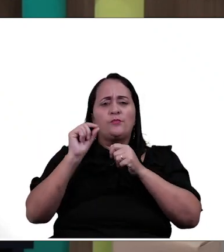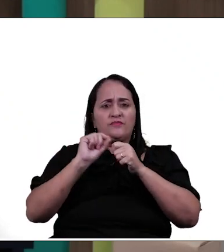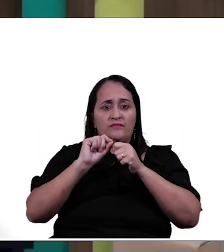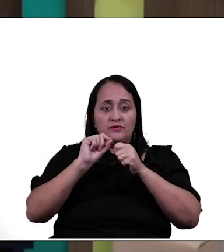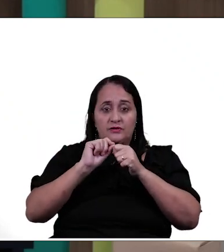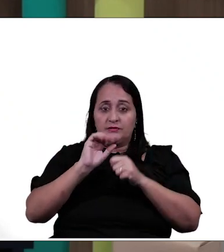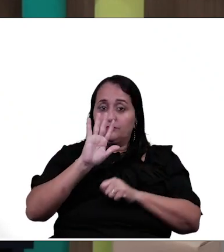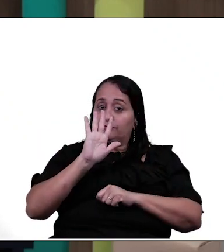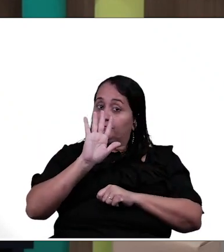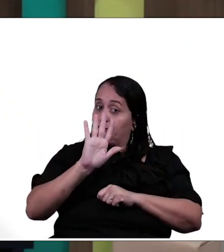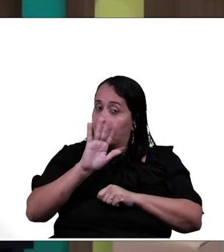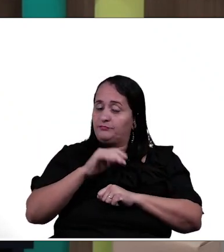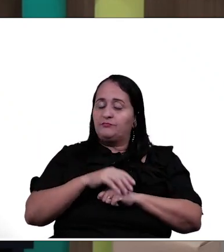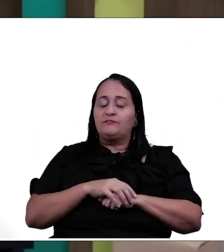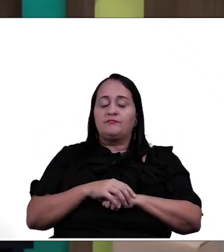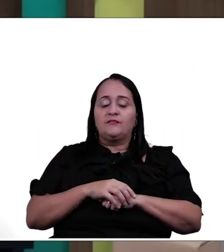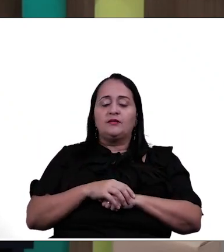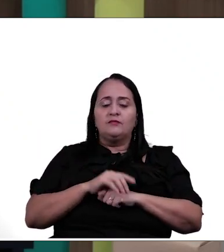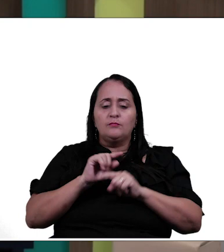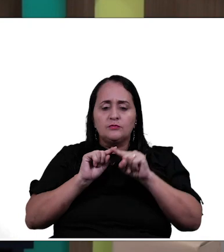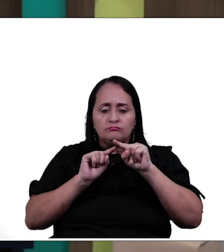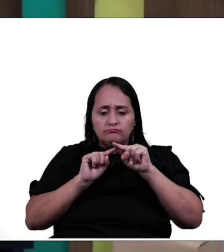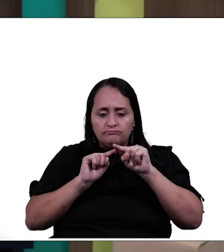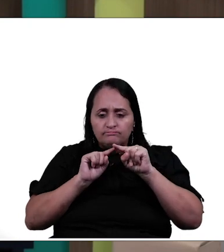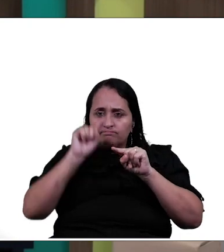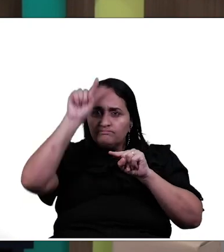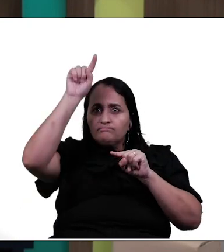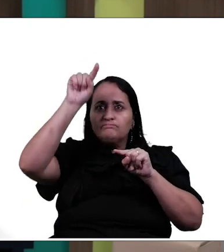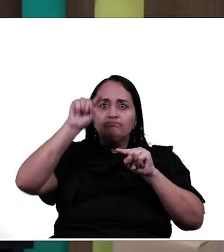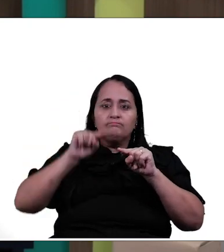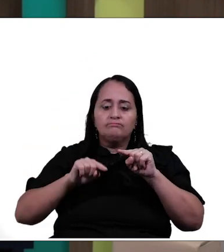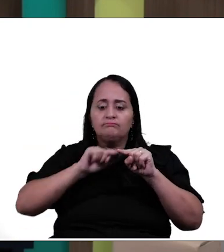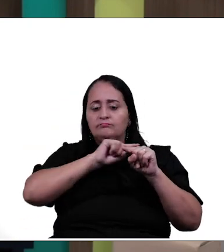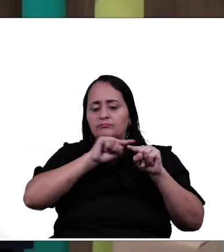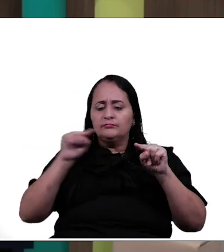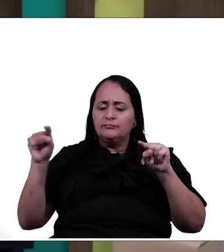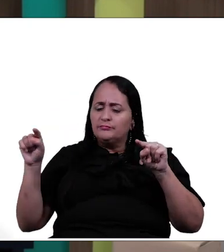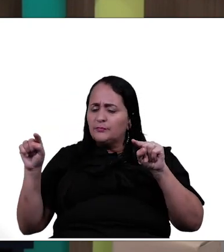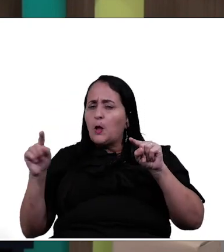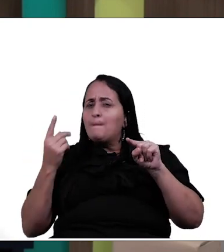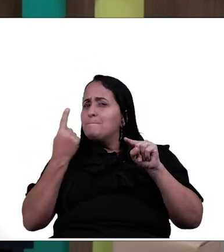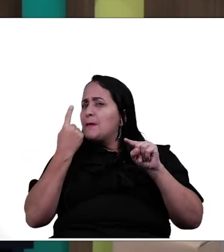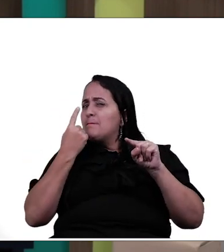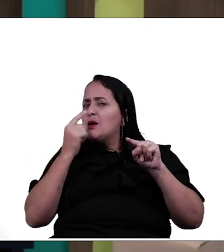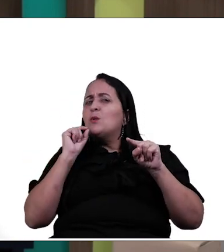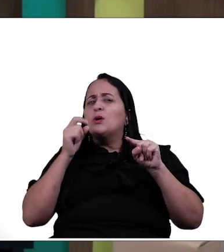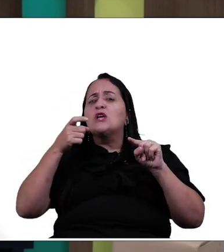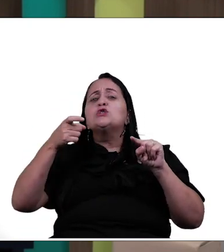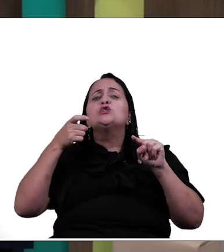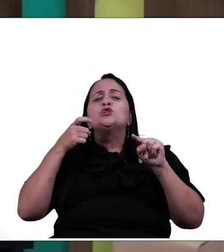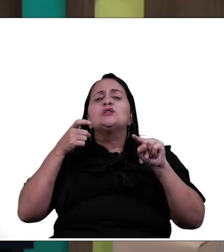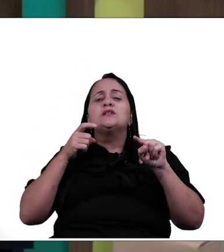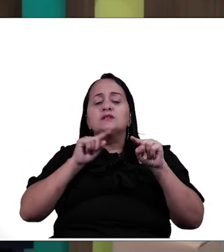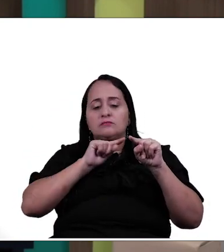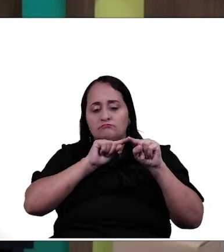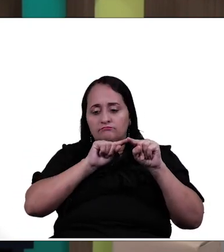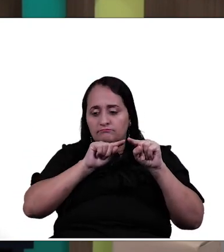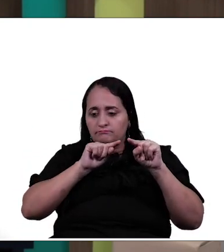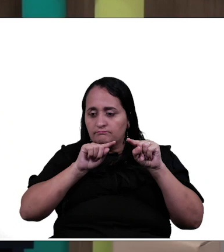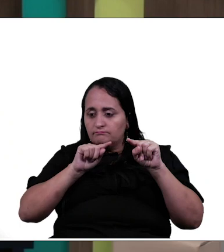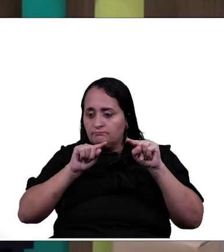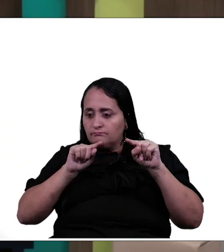correto? A raiz quadrada do número 36 e a